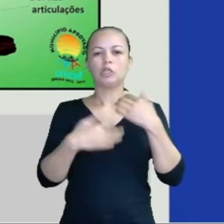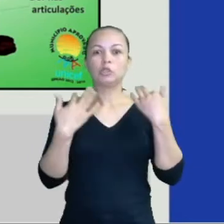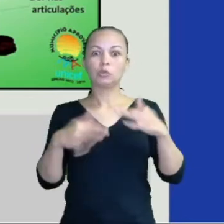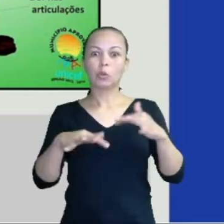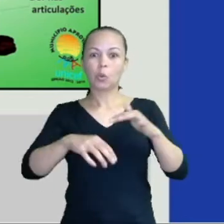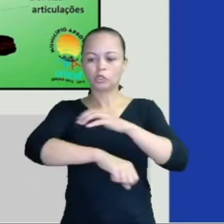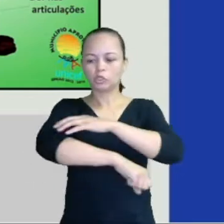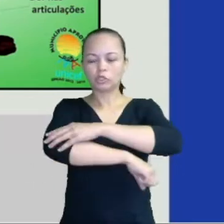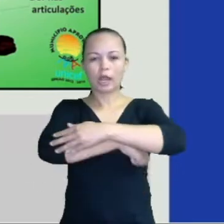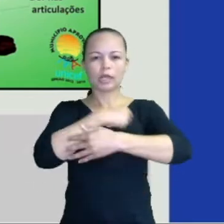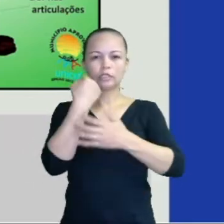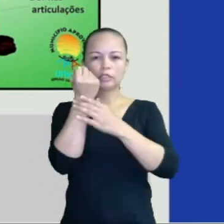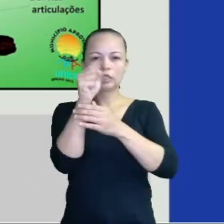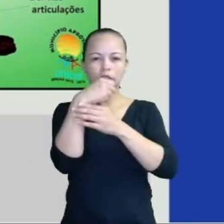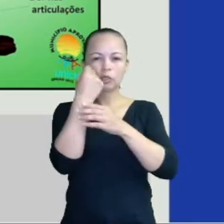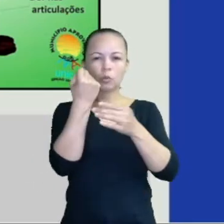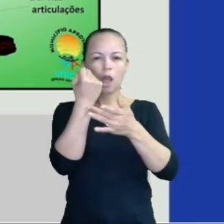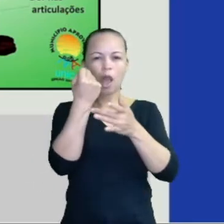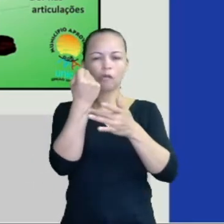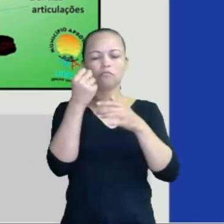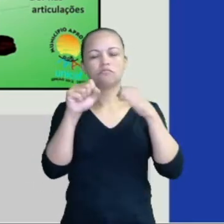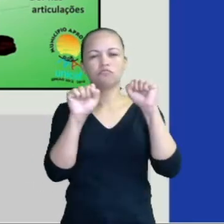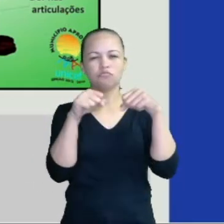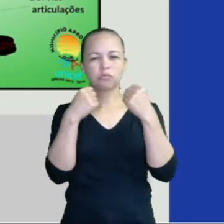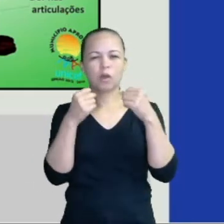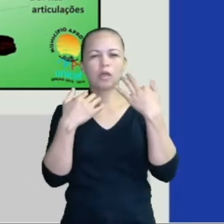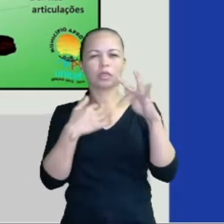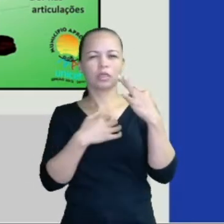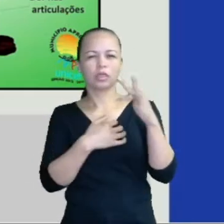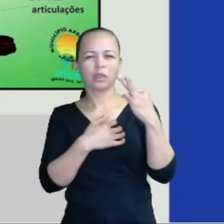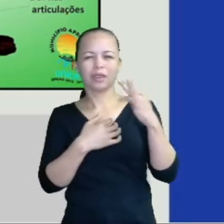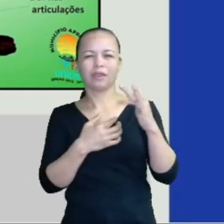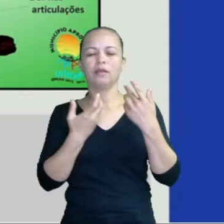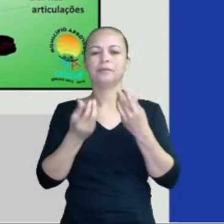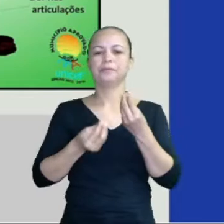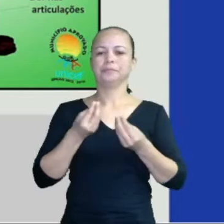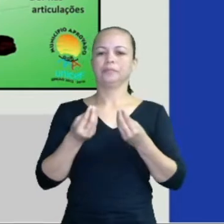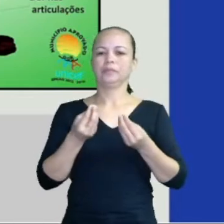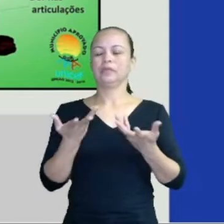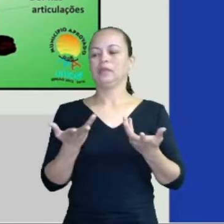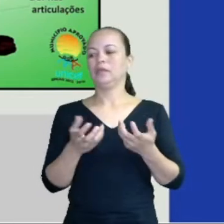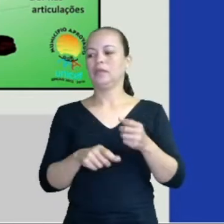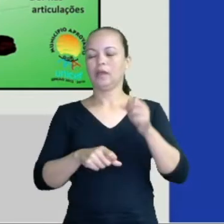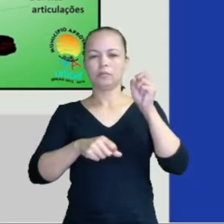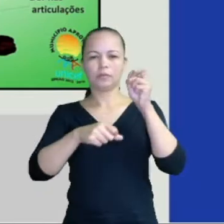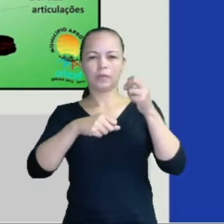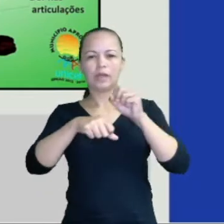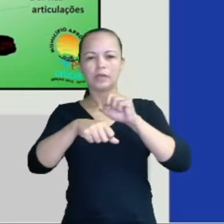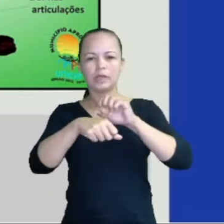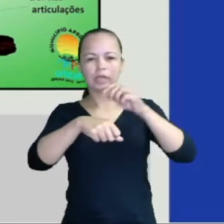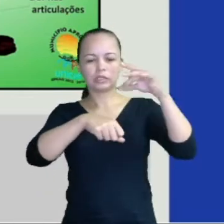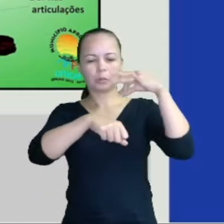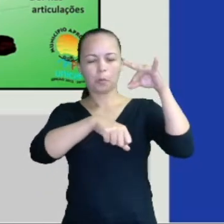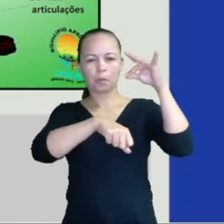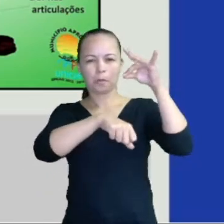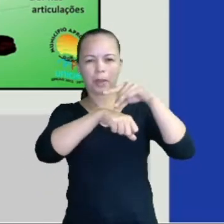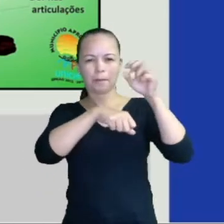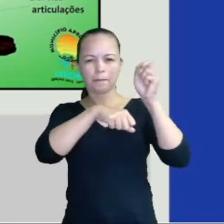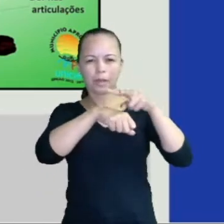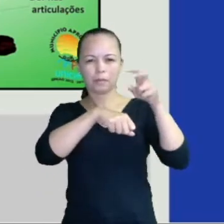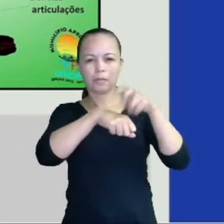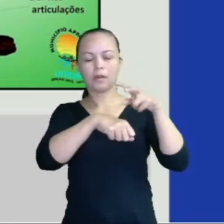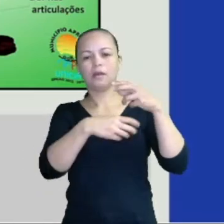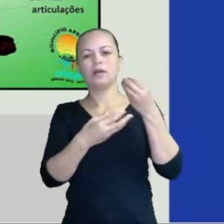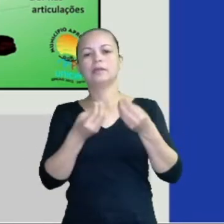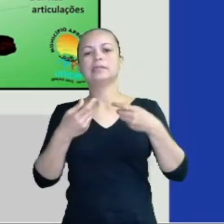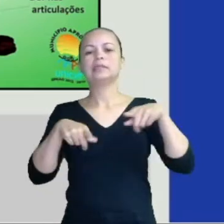articulações. E a zika tem dor de cabeça, febre, dores nas costas, dor muscular, coceira, dores